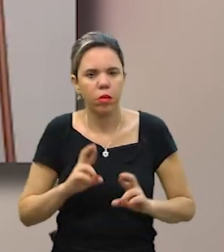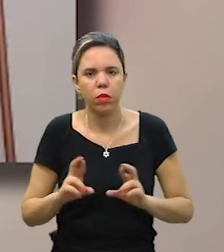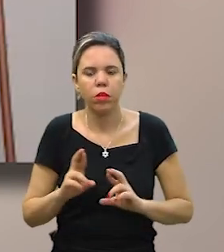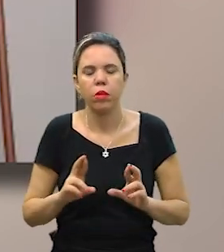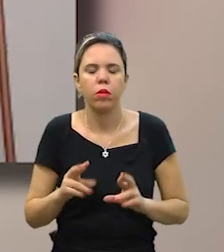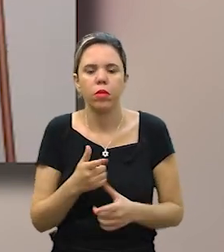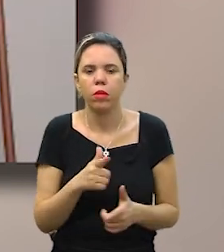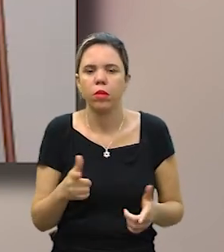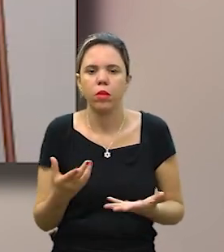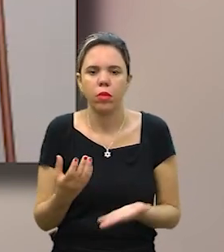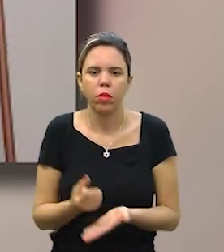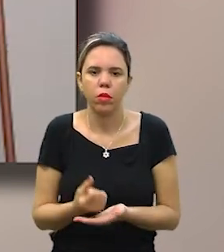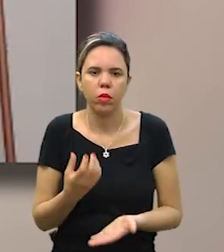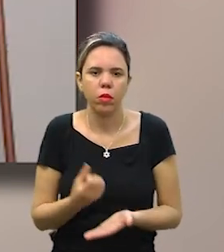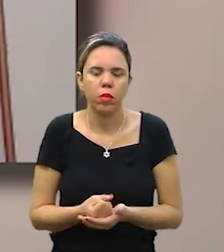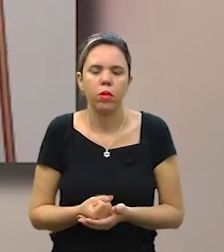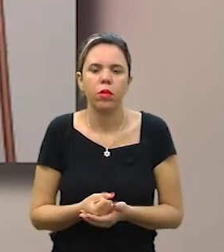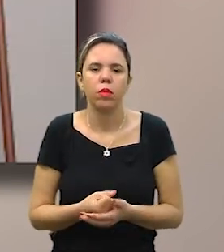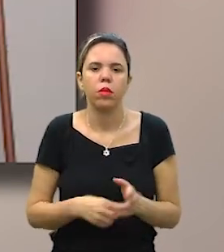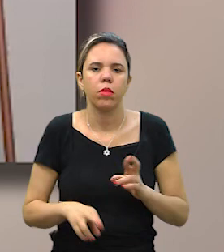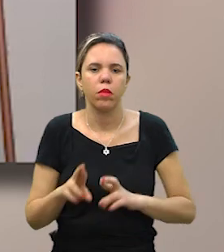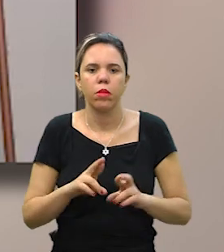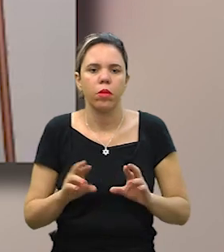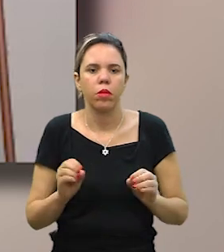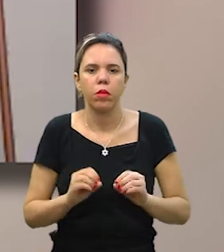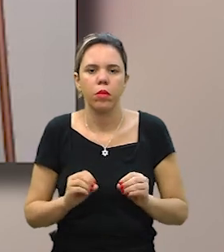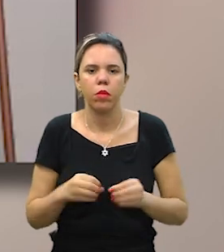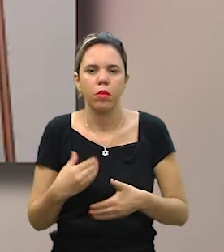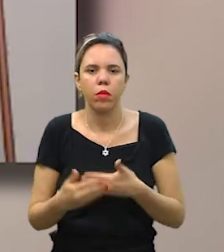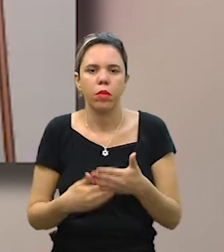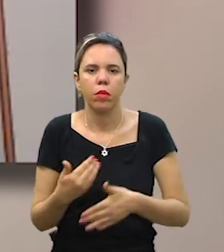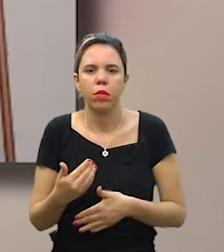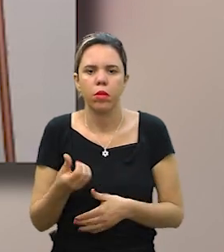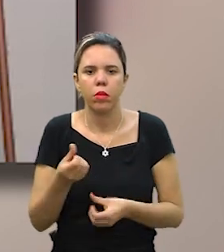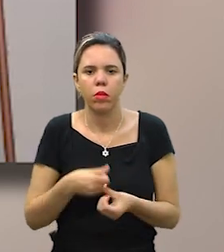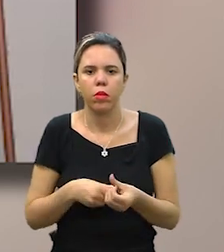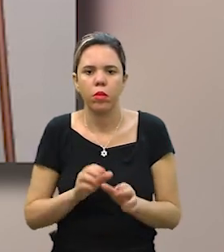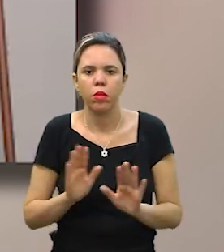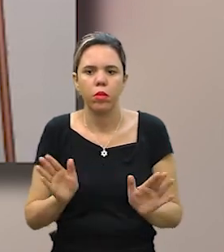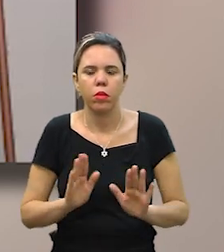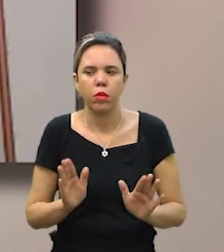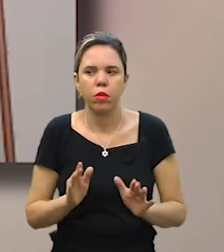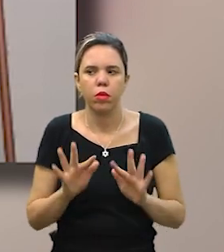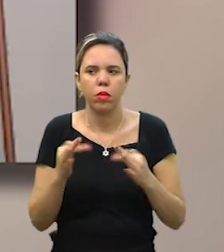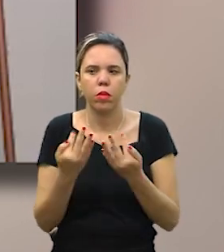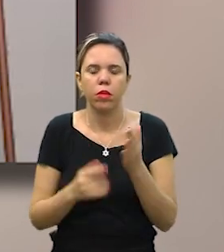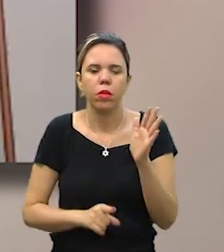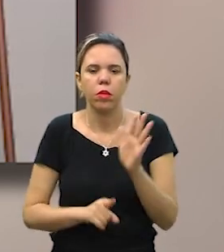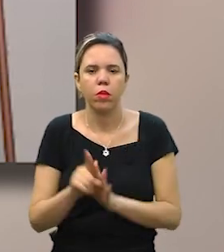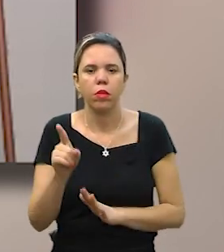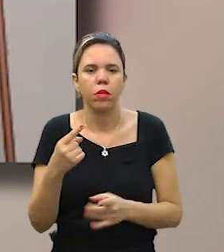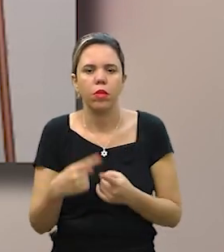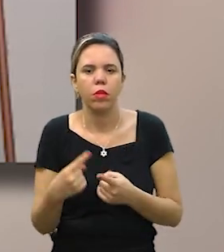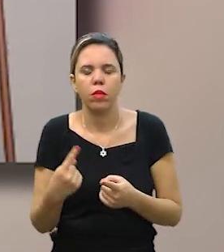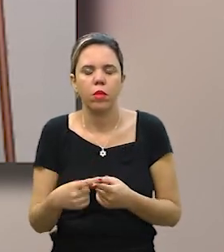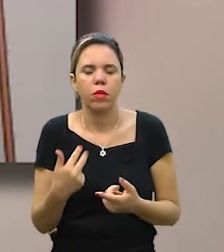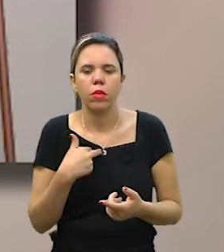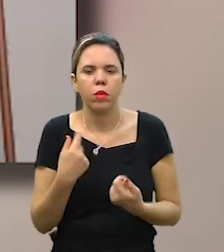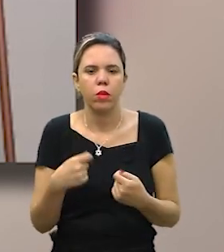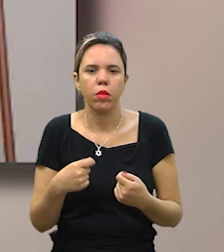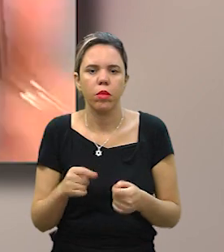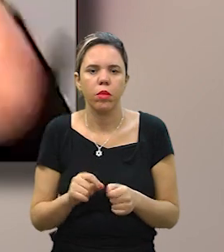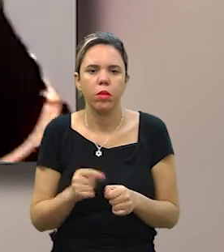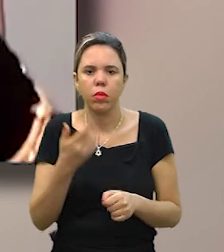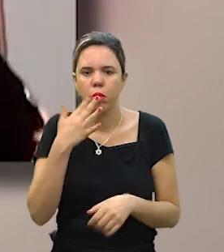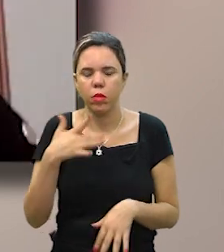exame de rotina, não tem que ficar colhendo hemograma, exame a cada 6 meses. Muitos pais perguntam isso. Por que não